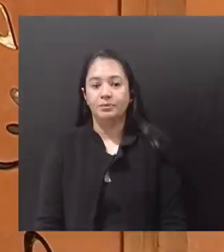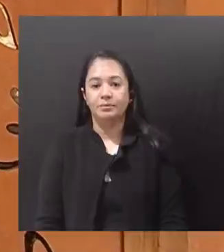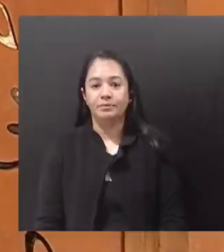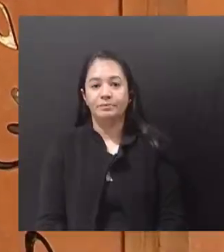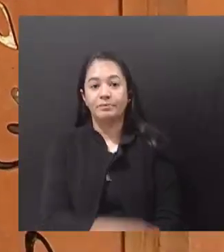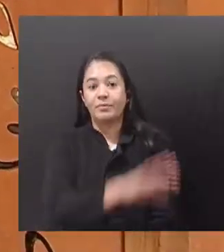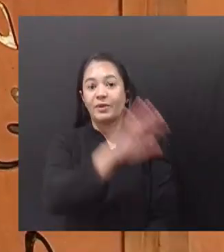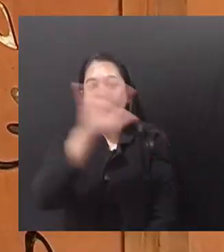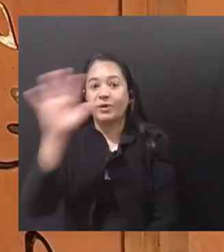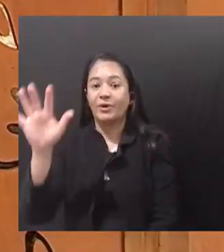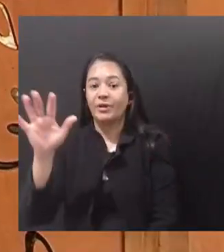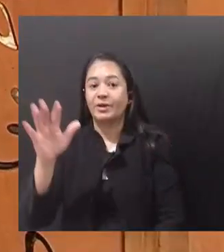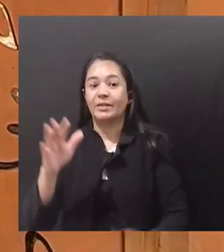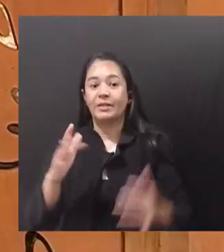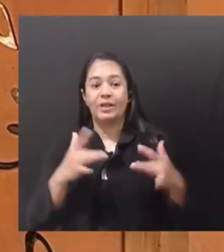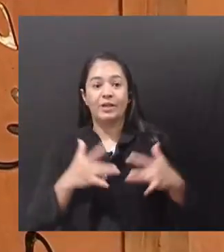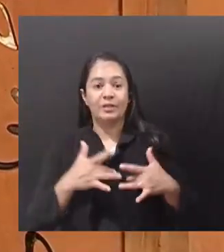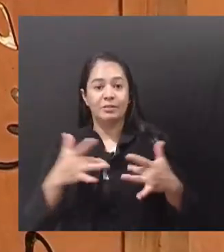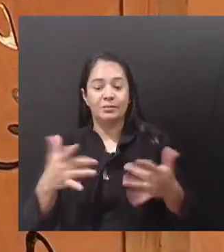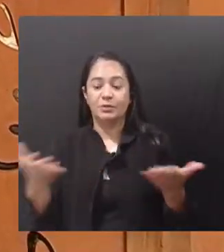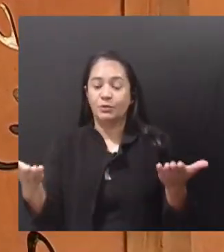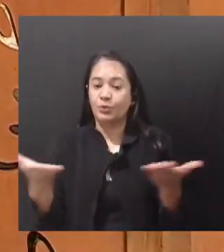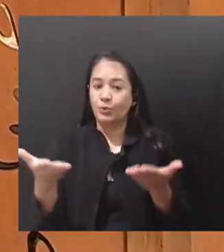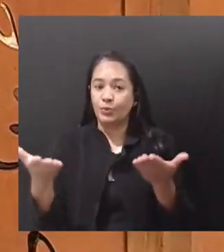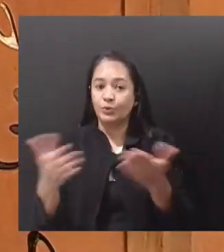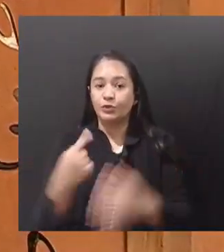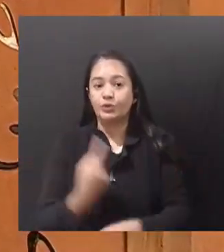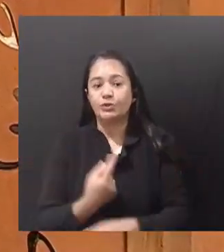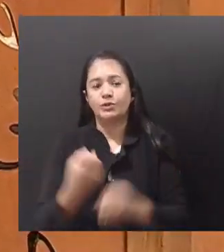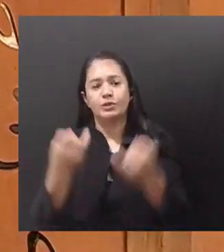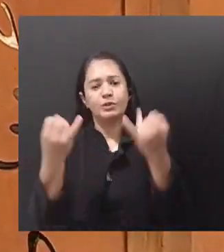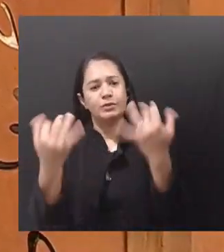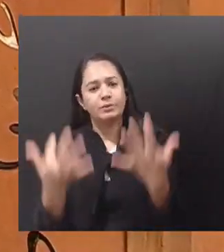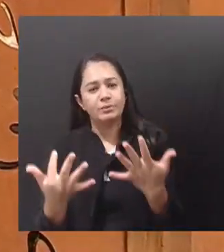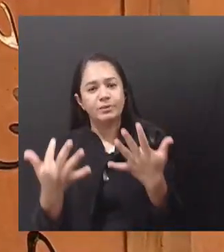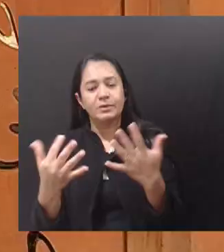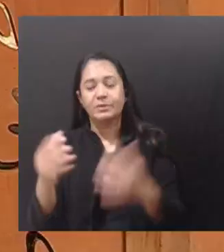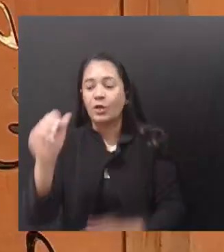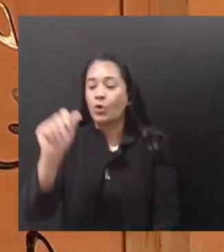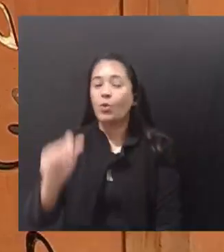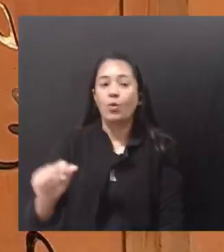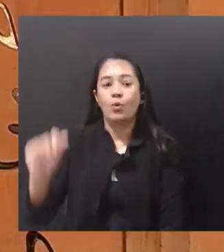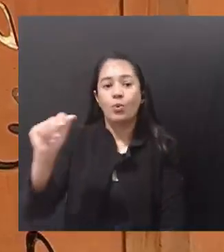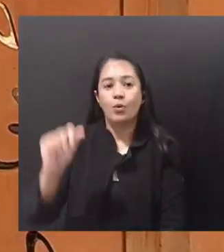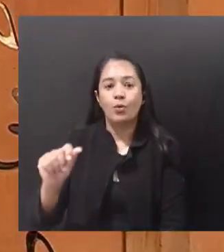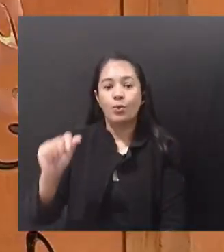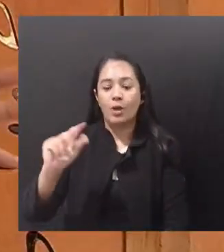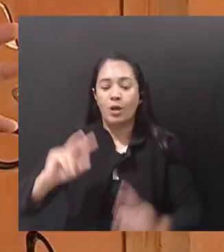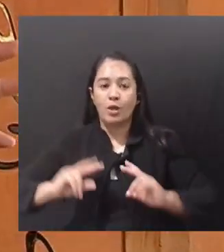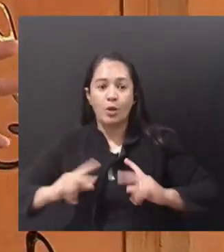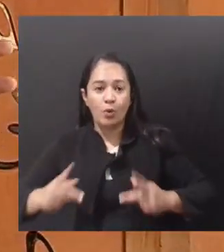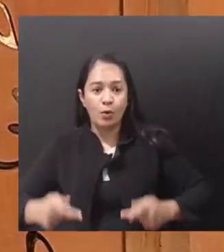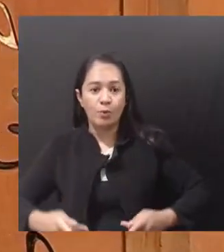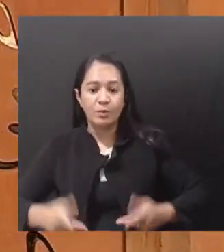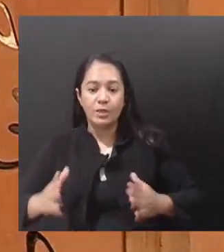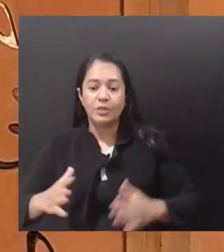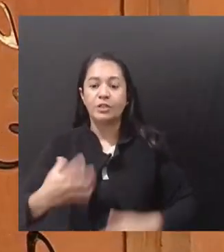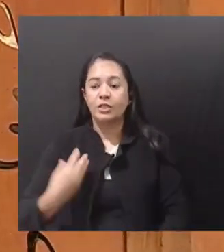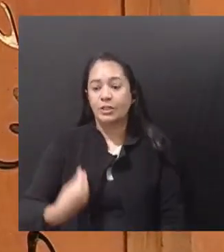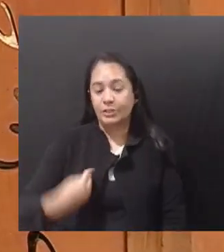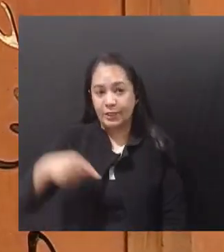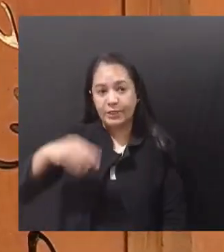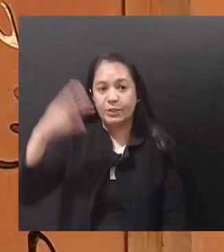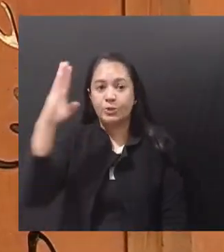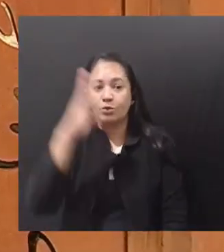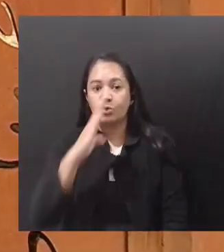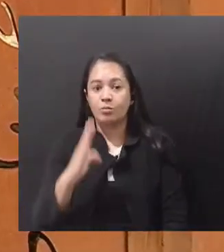lá no Mãos Solidárias de hoje, nós vamos falar sobre uma organização humanitária que existe aqui no Brasil e que tem